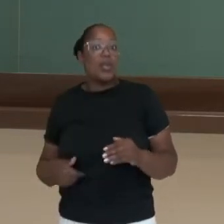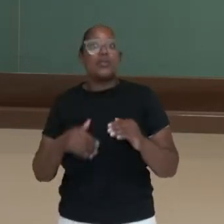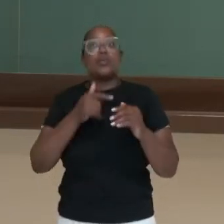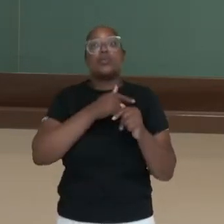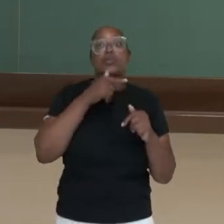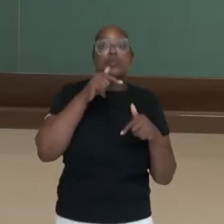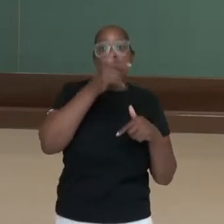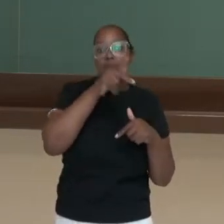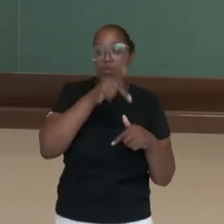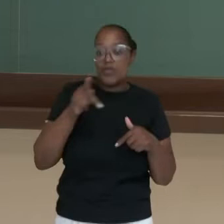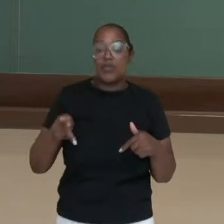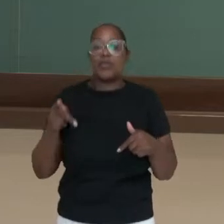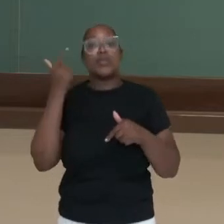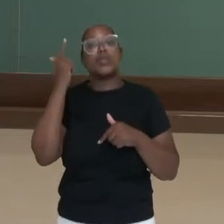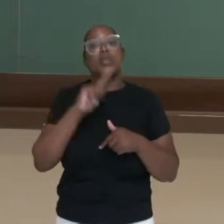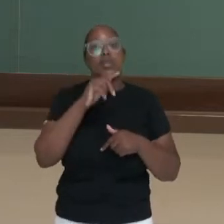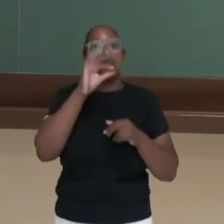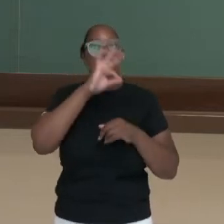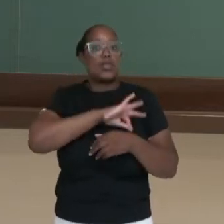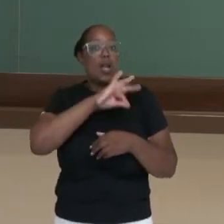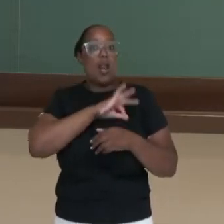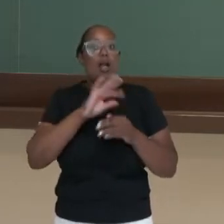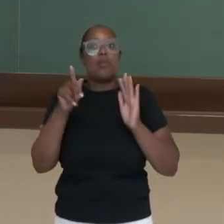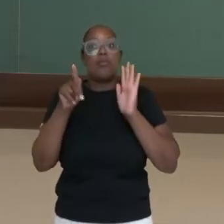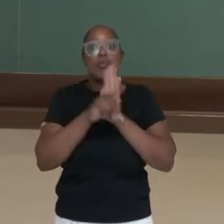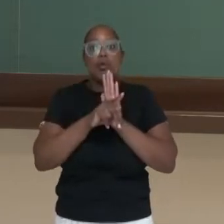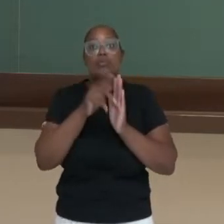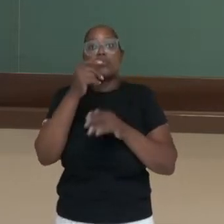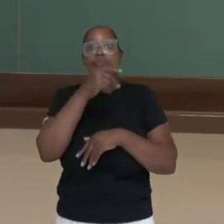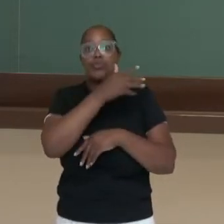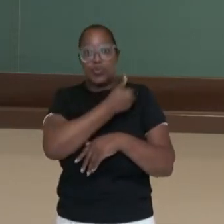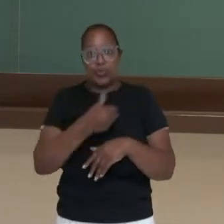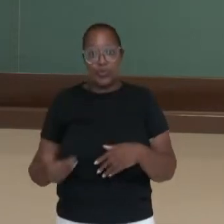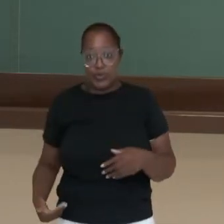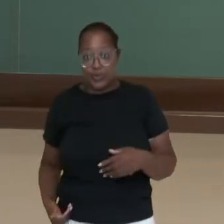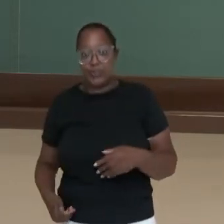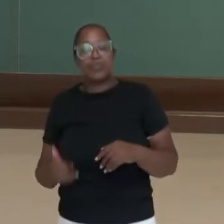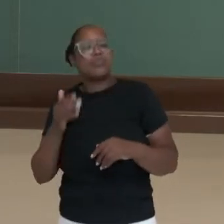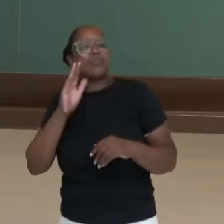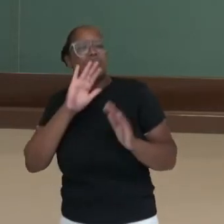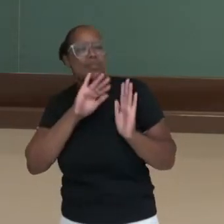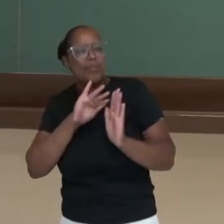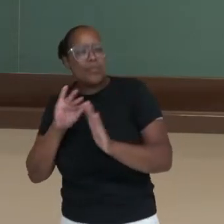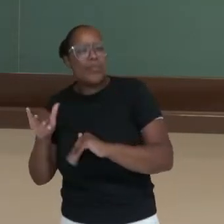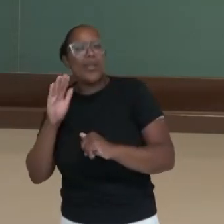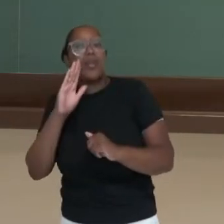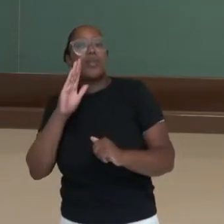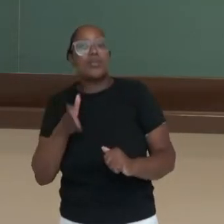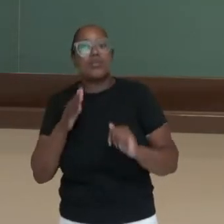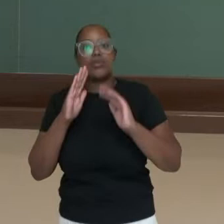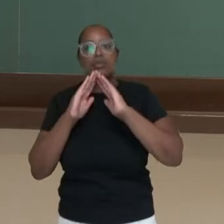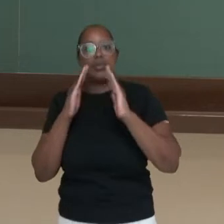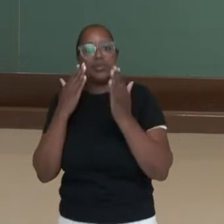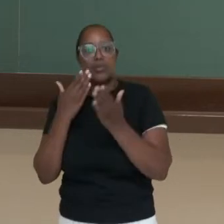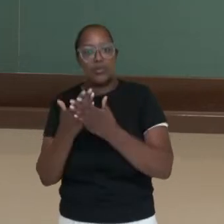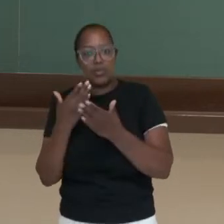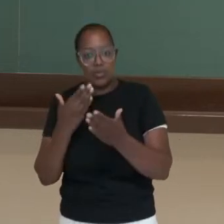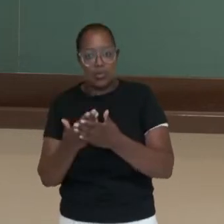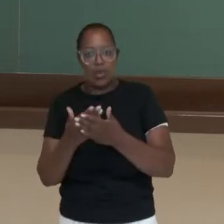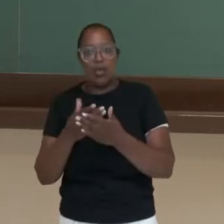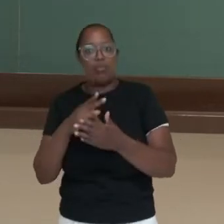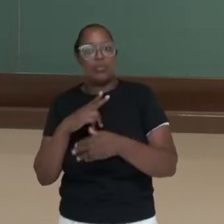Estado. Já numa escola privada, ele é propriedade de alguém, né? Alguém é dono daquela escola e montou